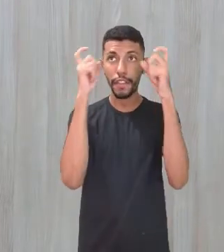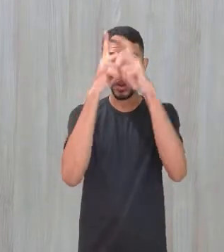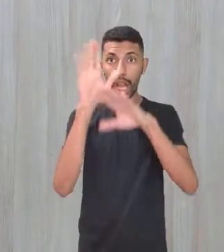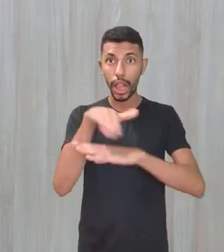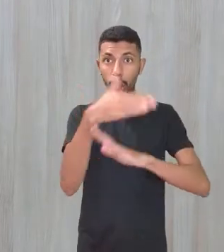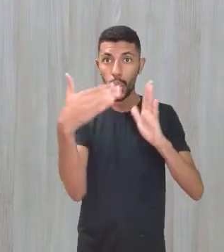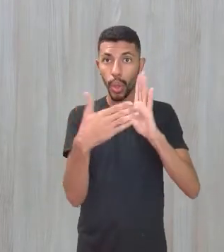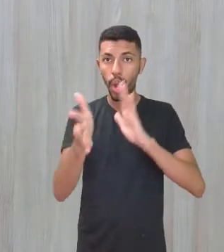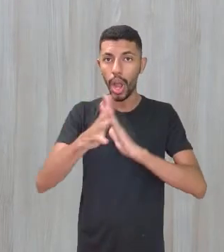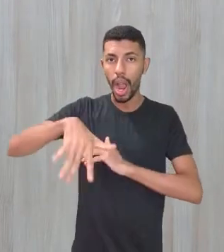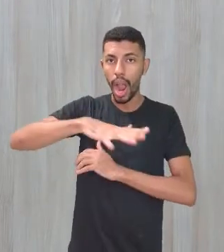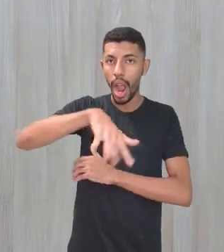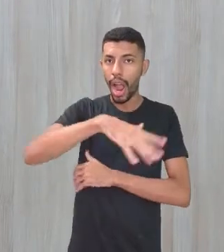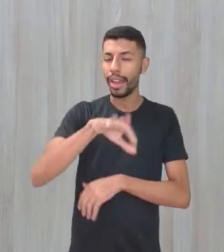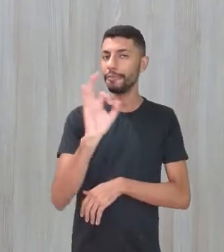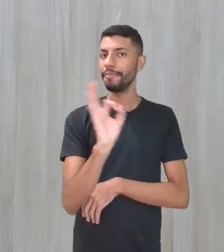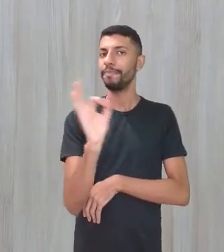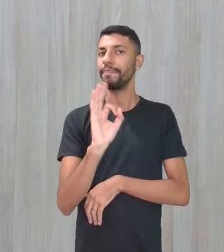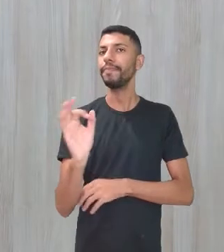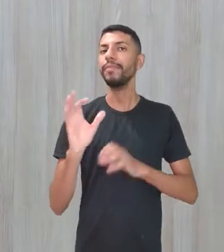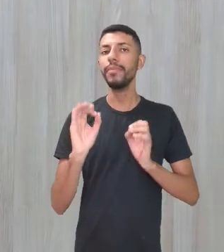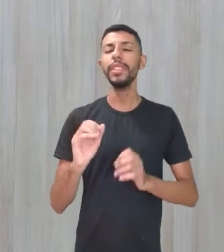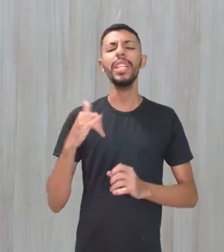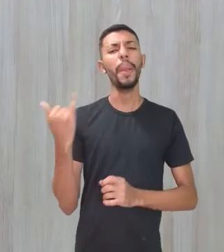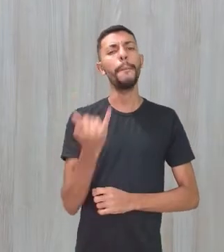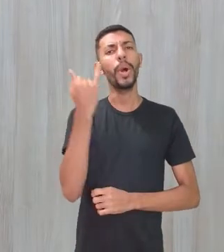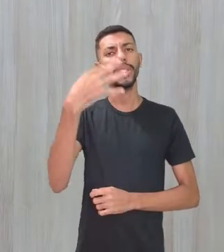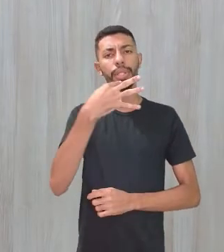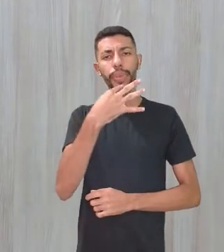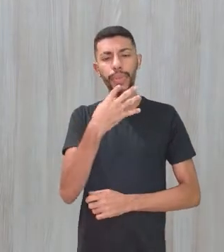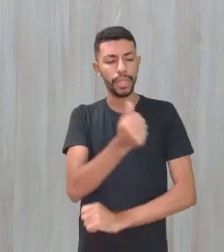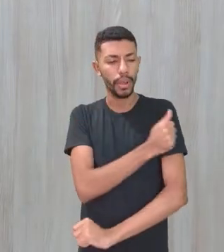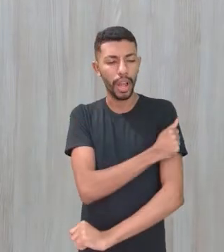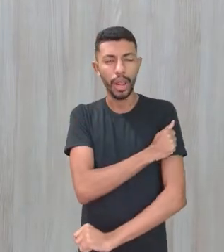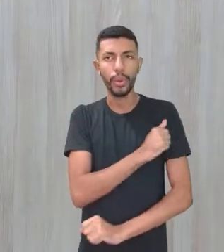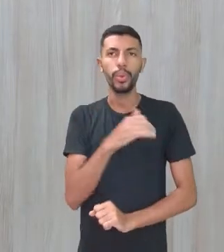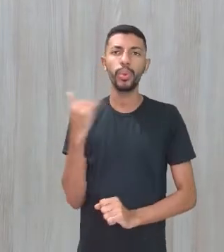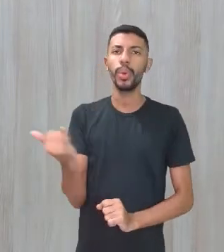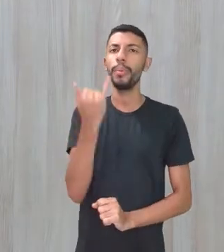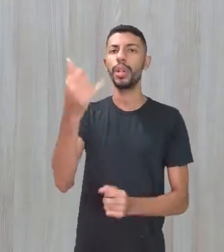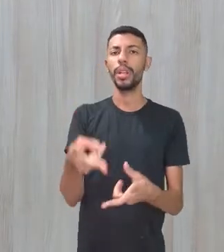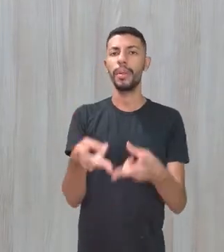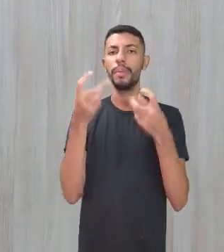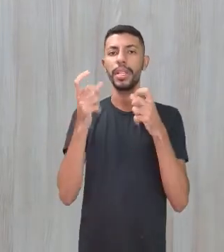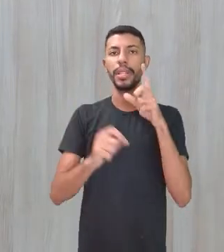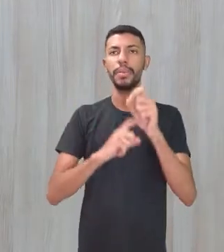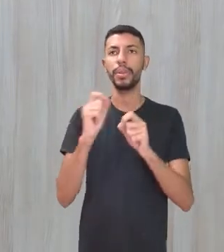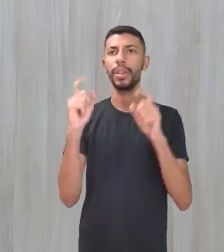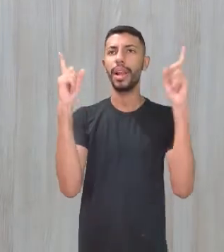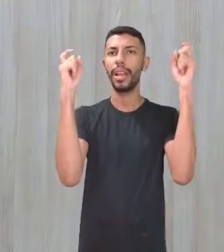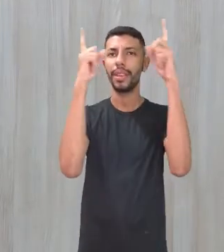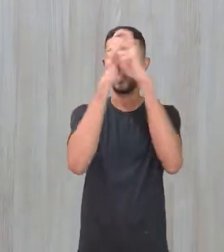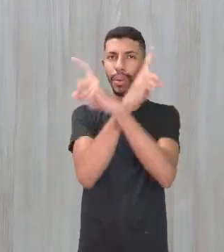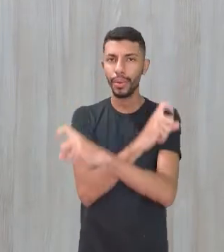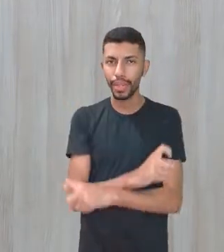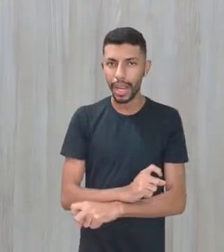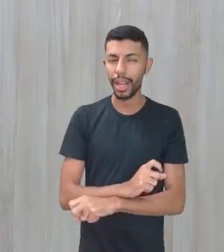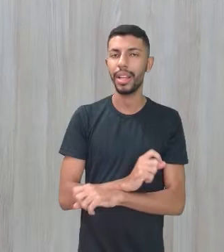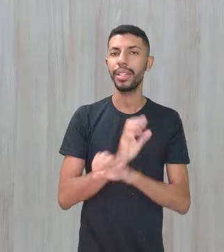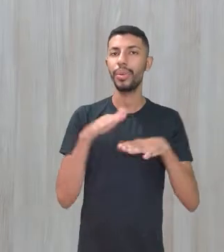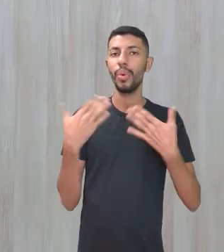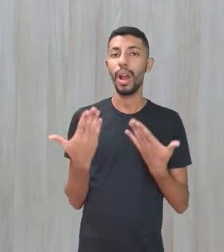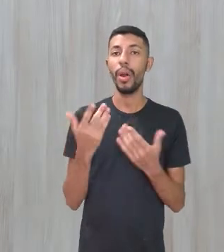Então, é importante conhecer o estudante, é importante perceber a dificuldade dele, o que é que ele